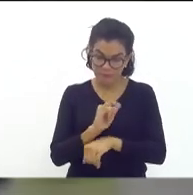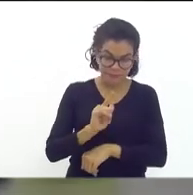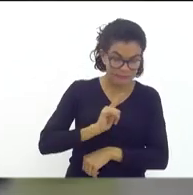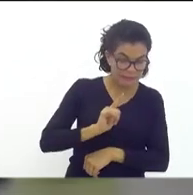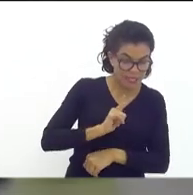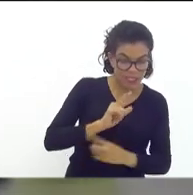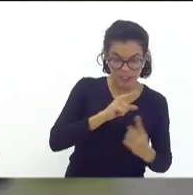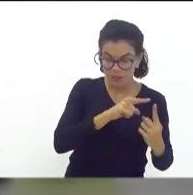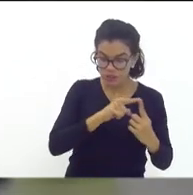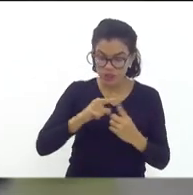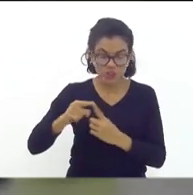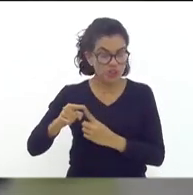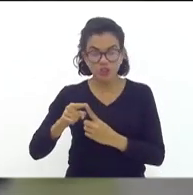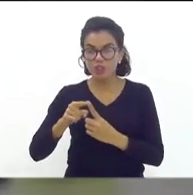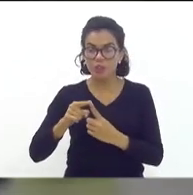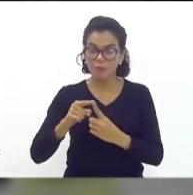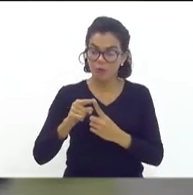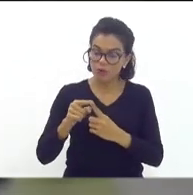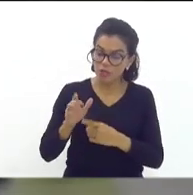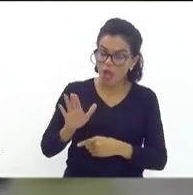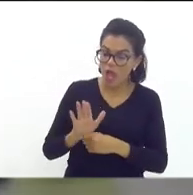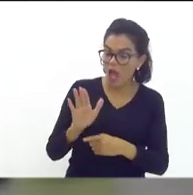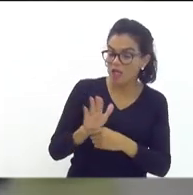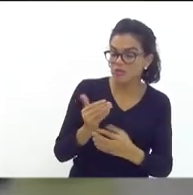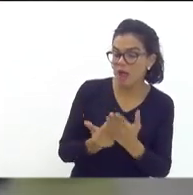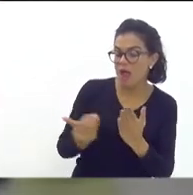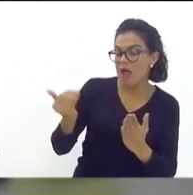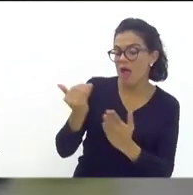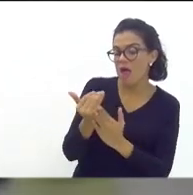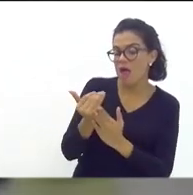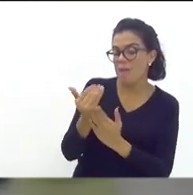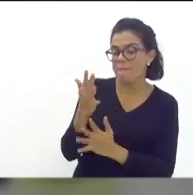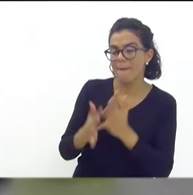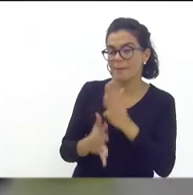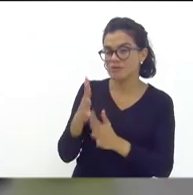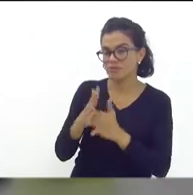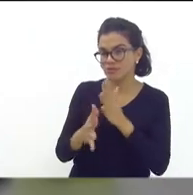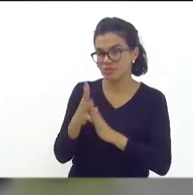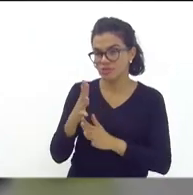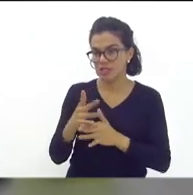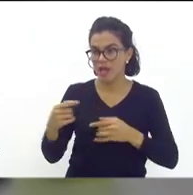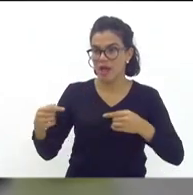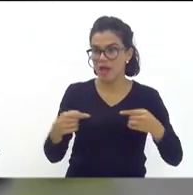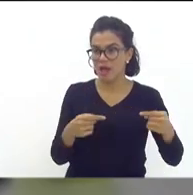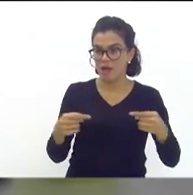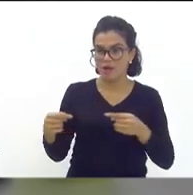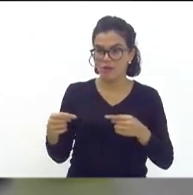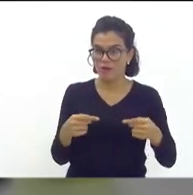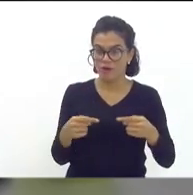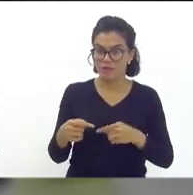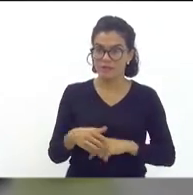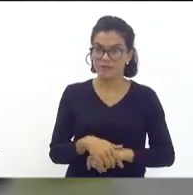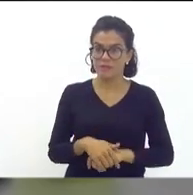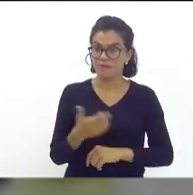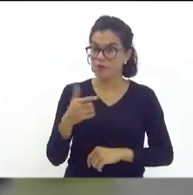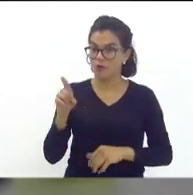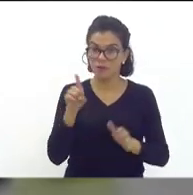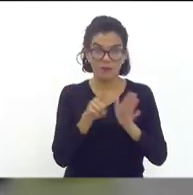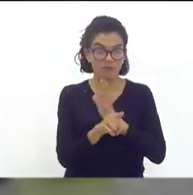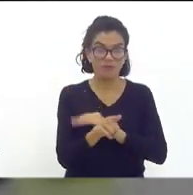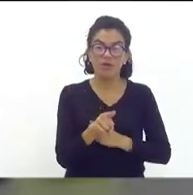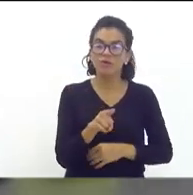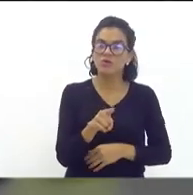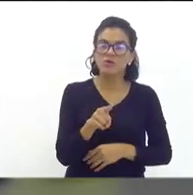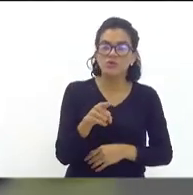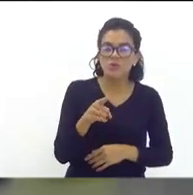qualquer tipo de de benefício a prejudicar livre a concorrência a outra pergunta Presidente Ah quanto